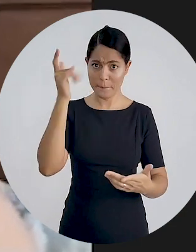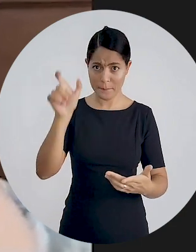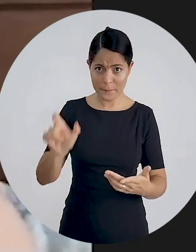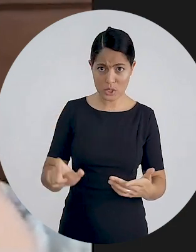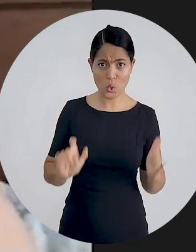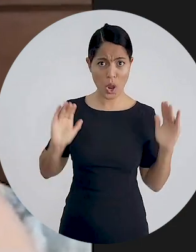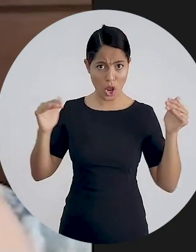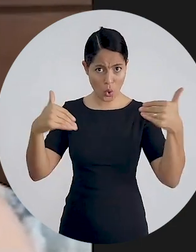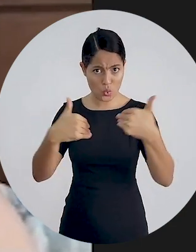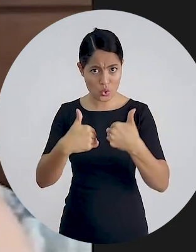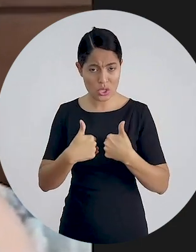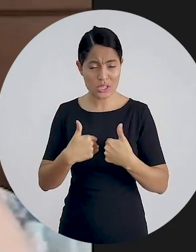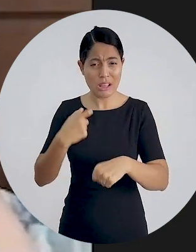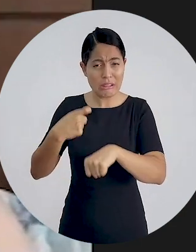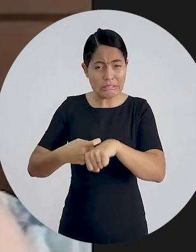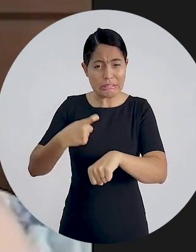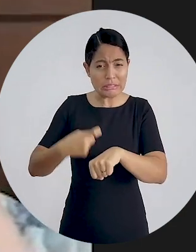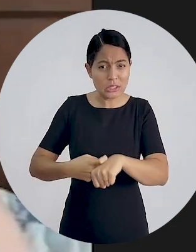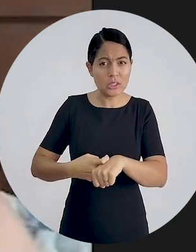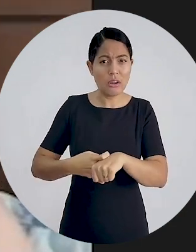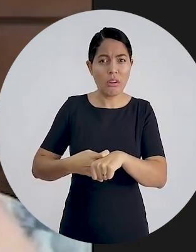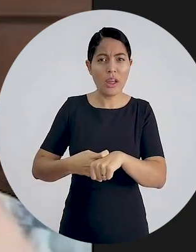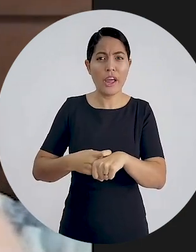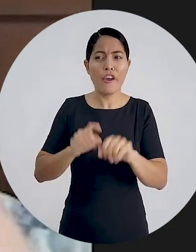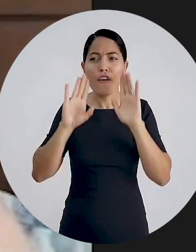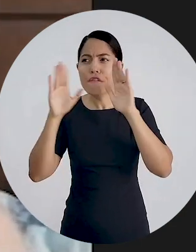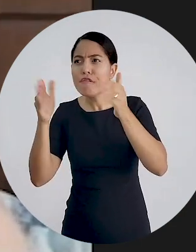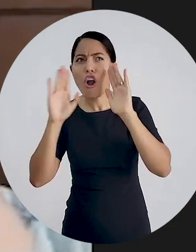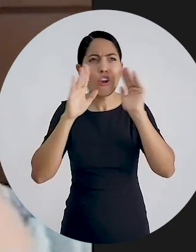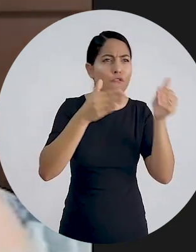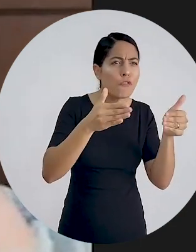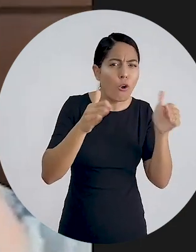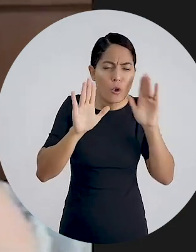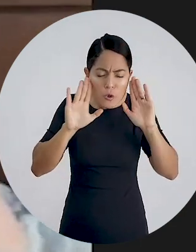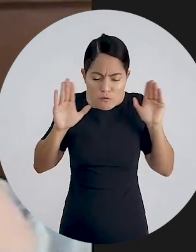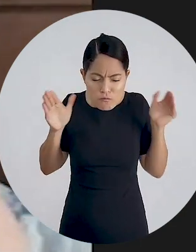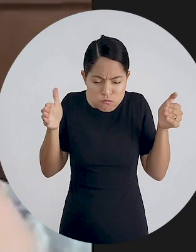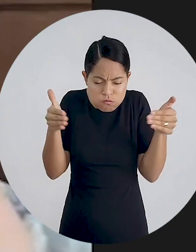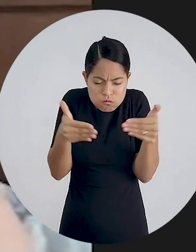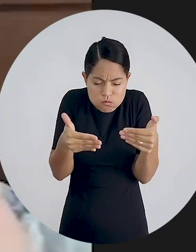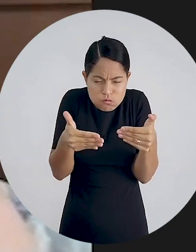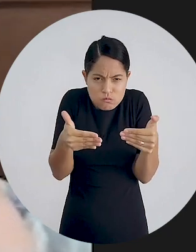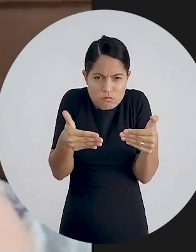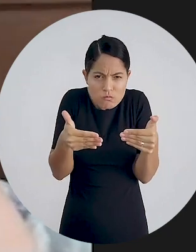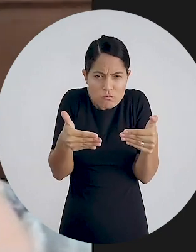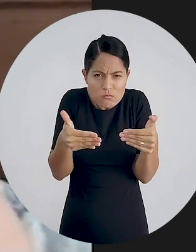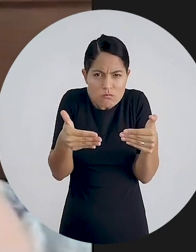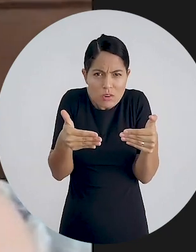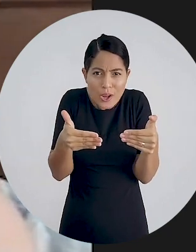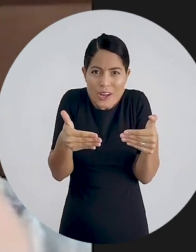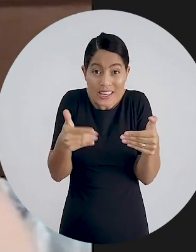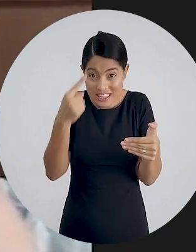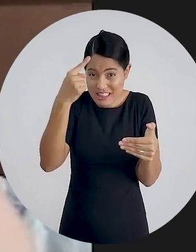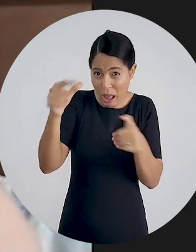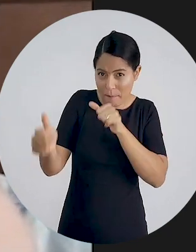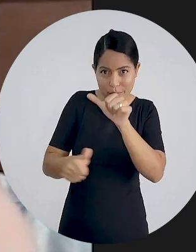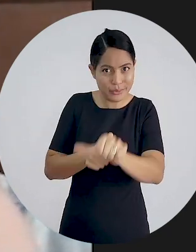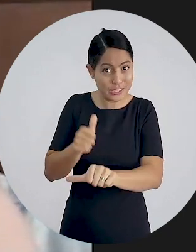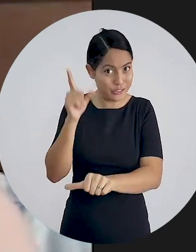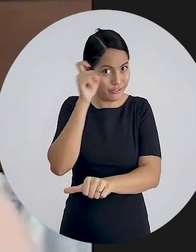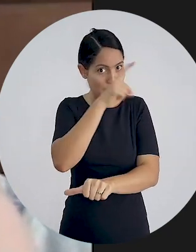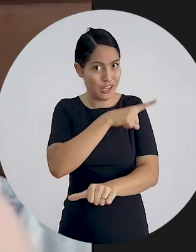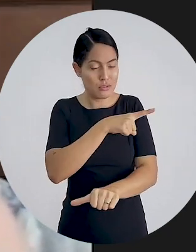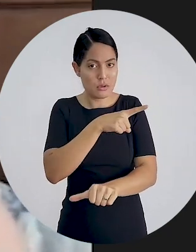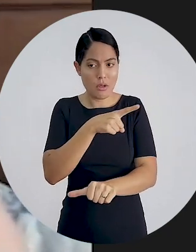O autista ele tem um pouco de rigidez, tem o hiperfoco, tem as ideias fixas que ele não muda, então às vezes é muito